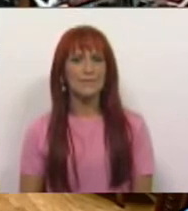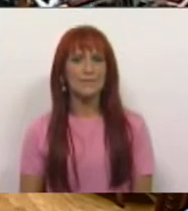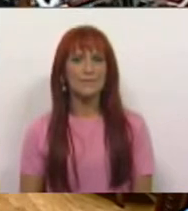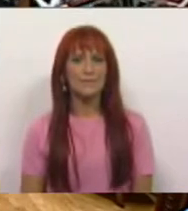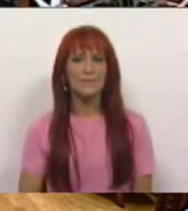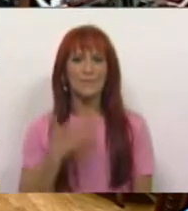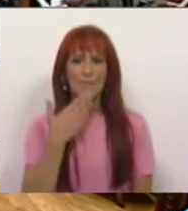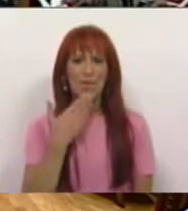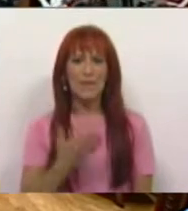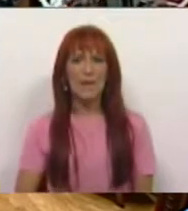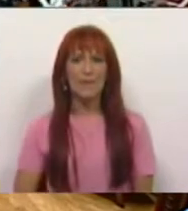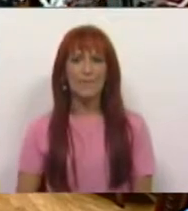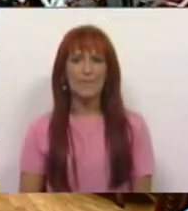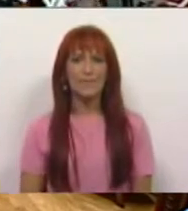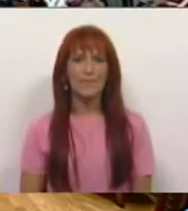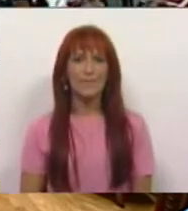Obrigado.